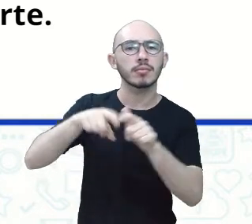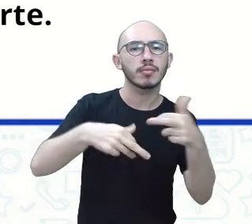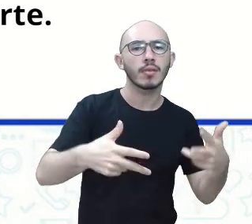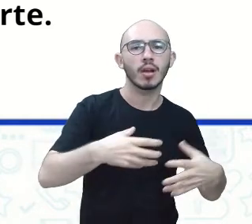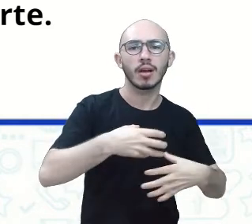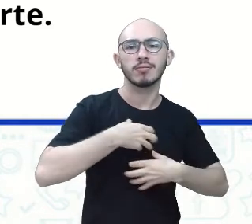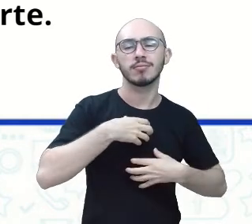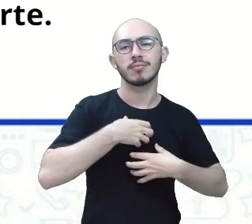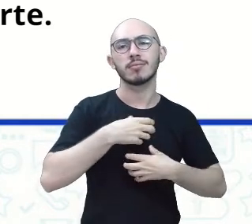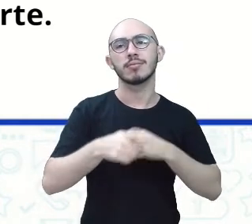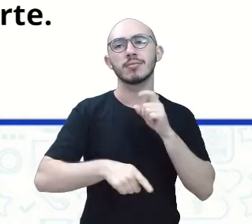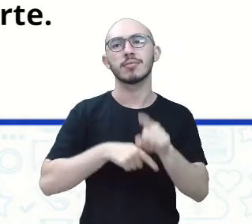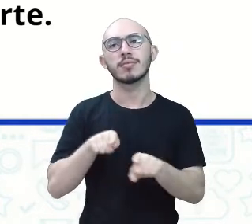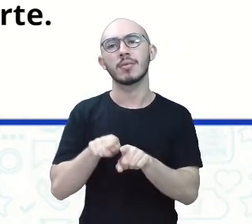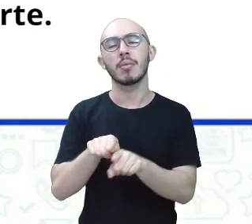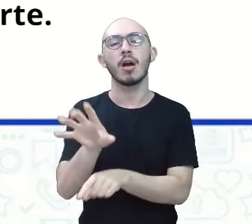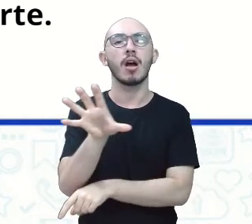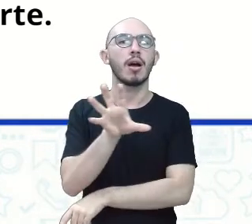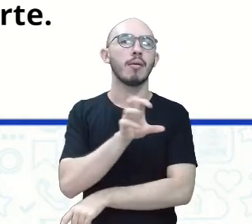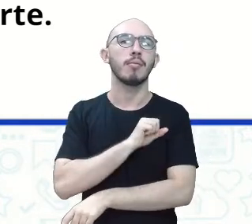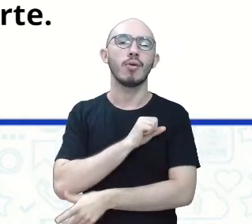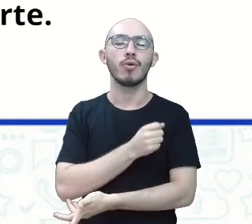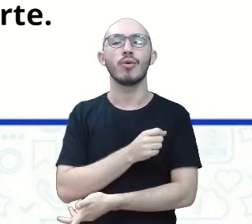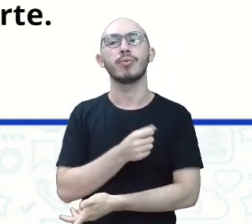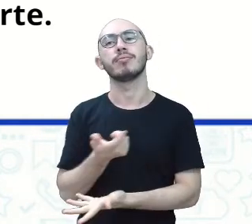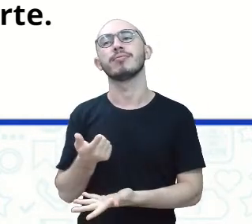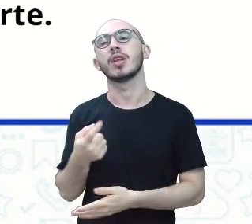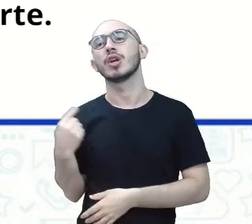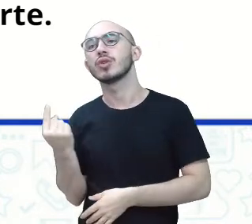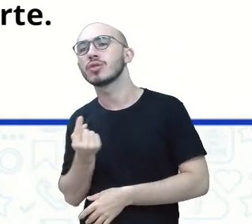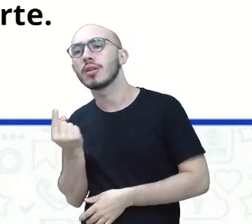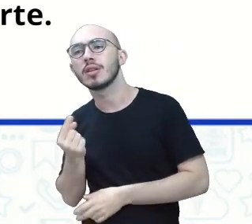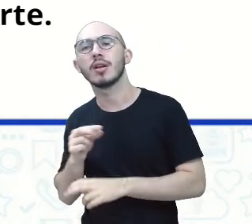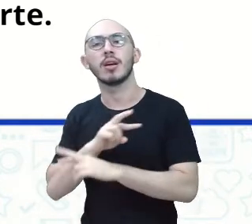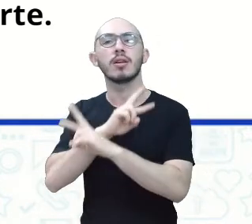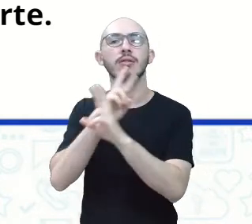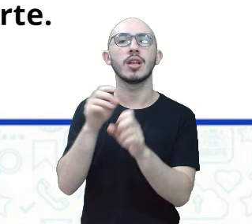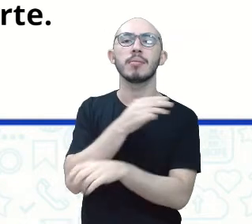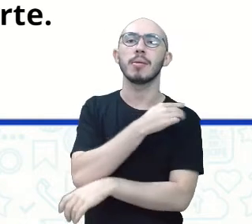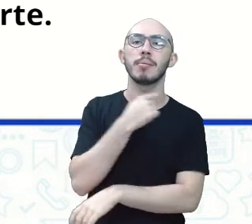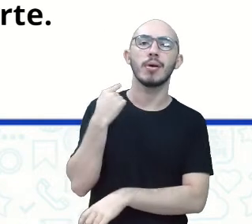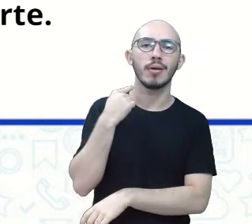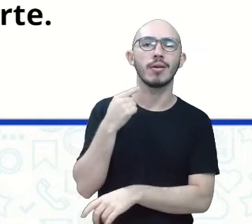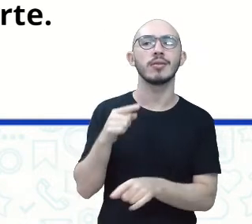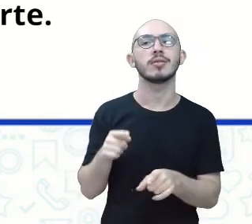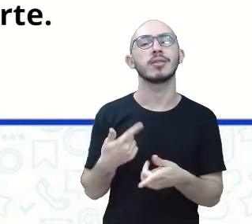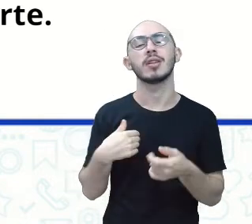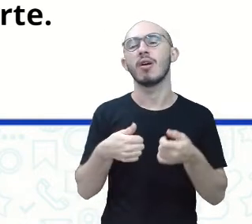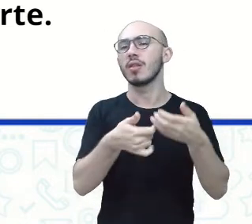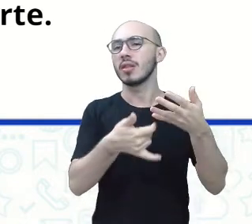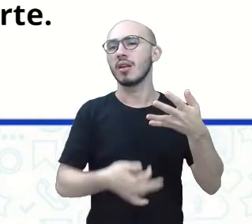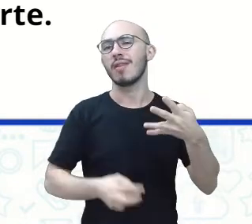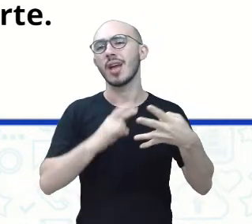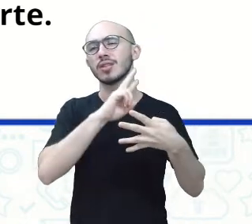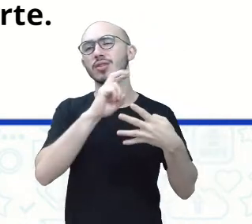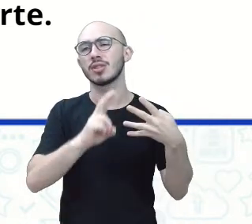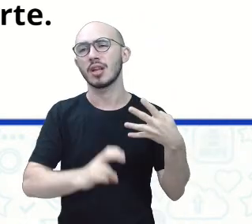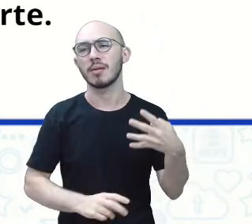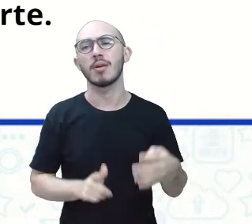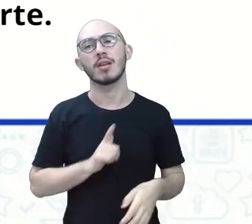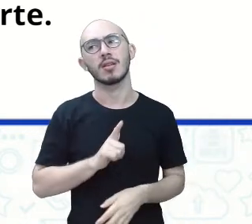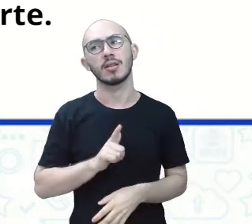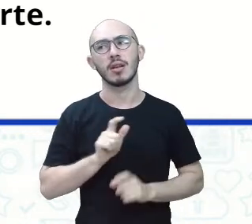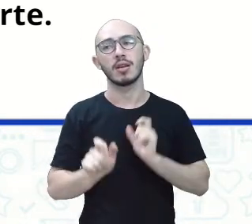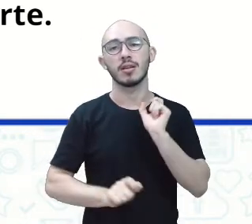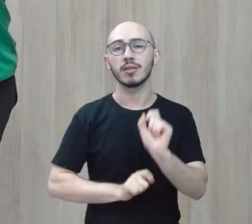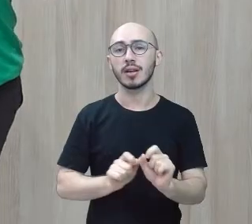coisas, o amor, a solidão, a morte. Então, minha gente,